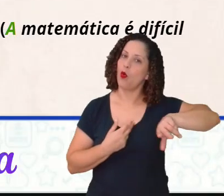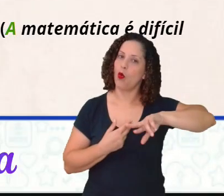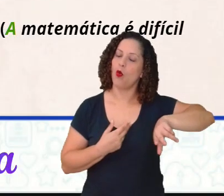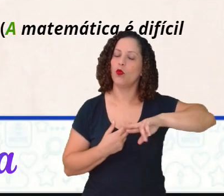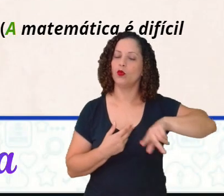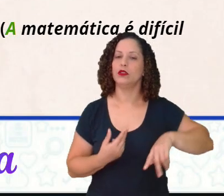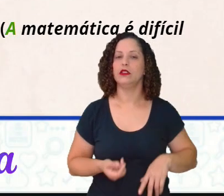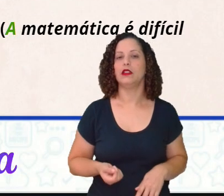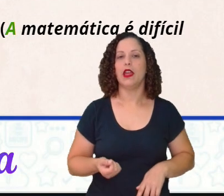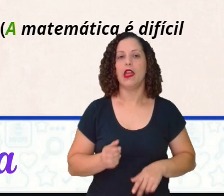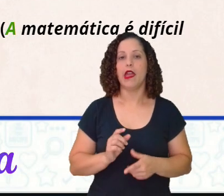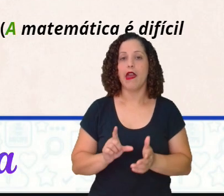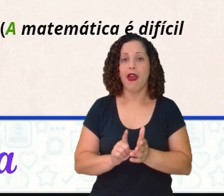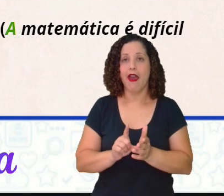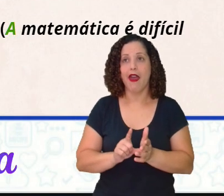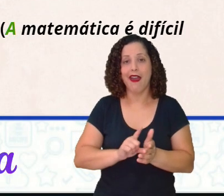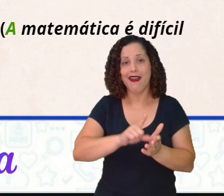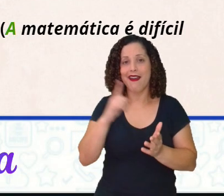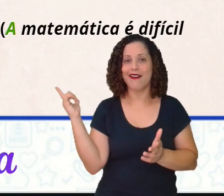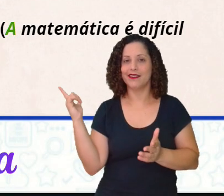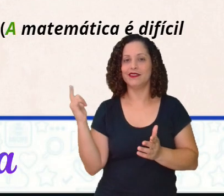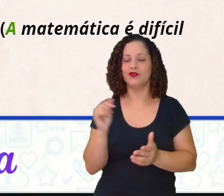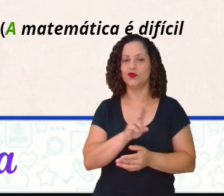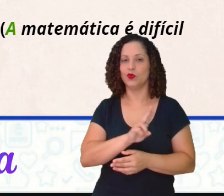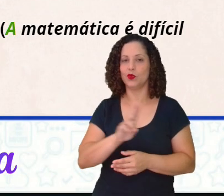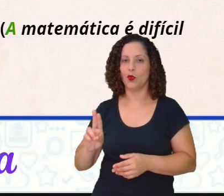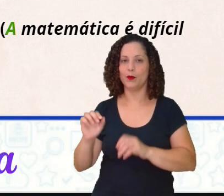nomes de lugares.